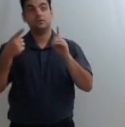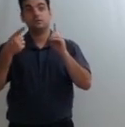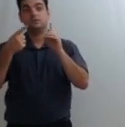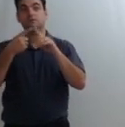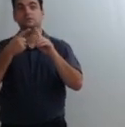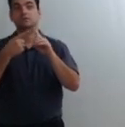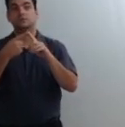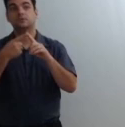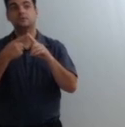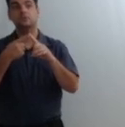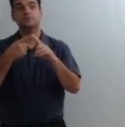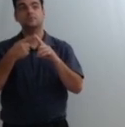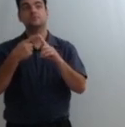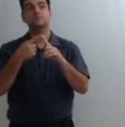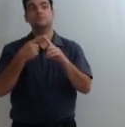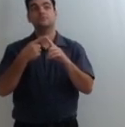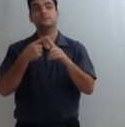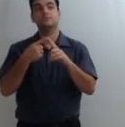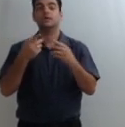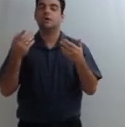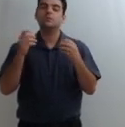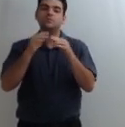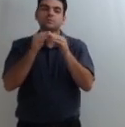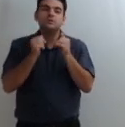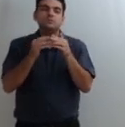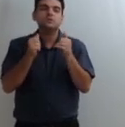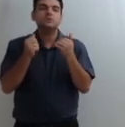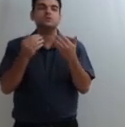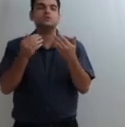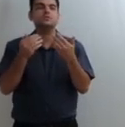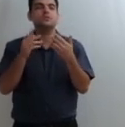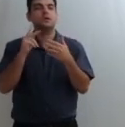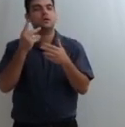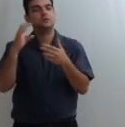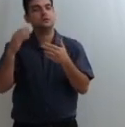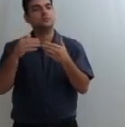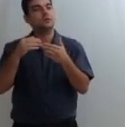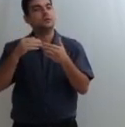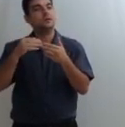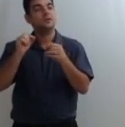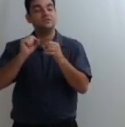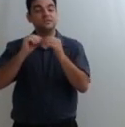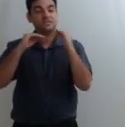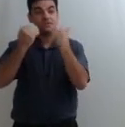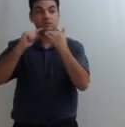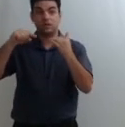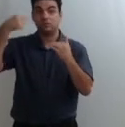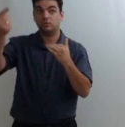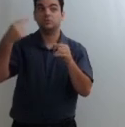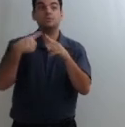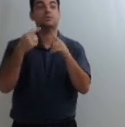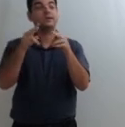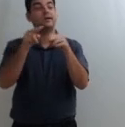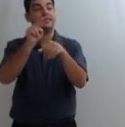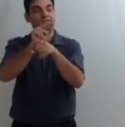eu estou adiando esse habeas corpus para a próxima sessão a pedido da